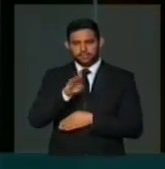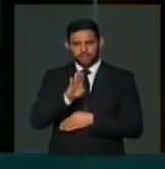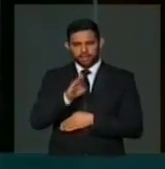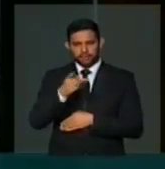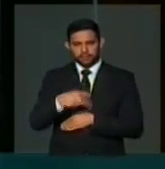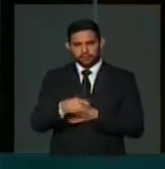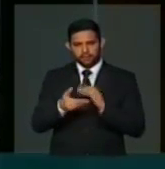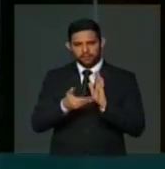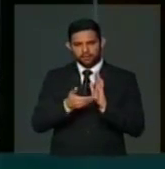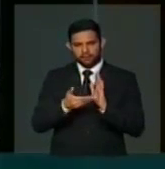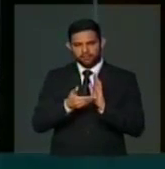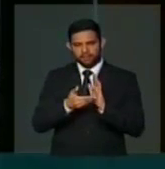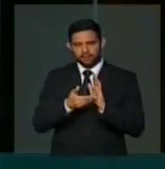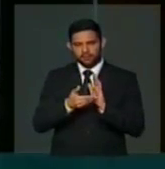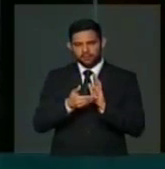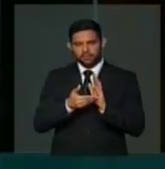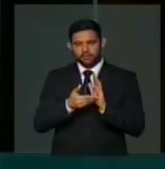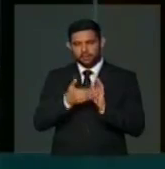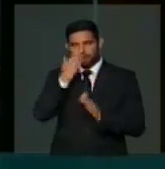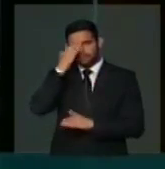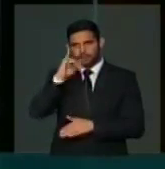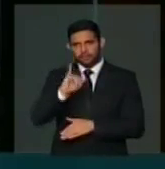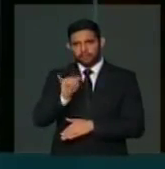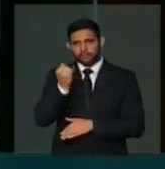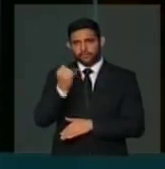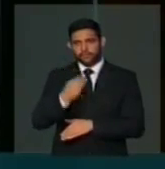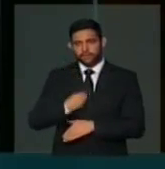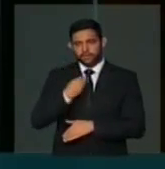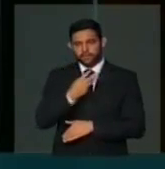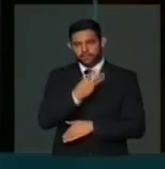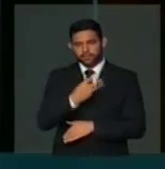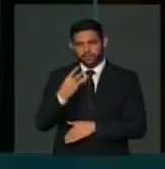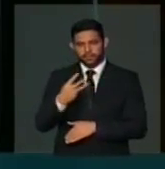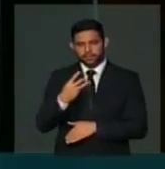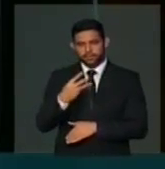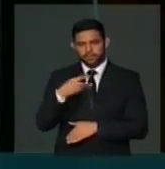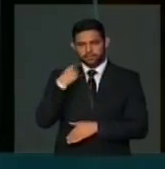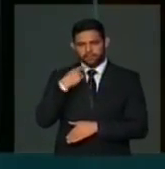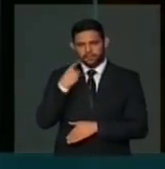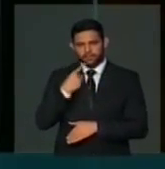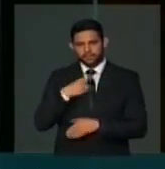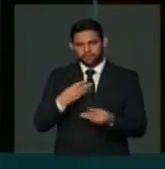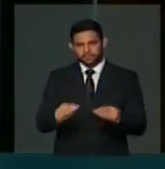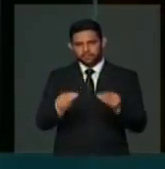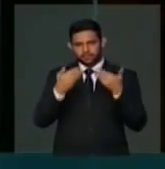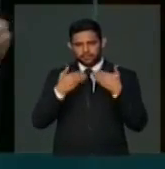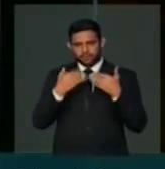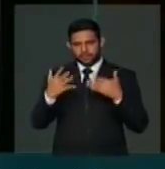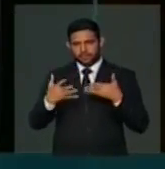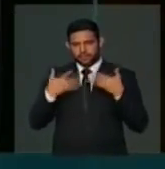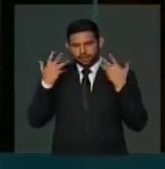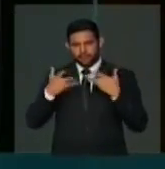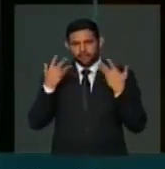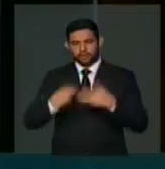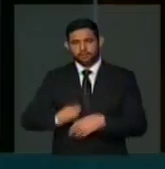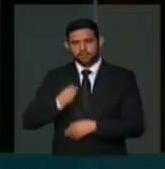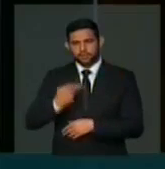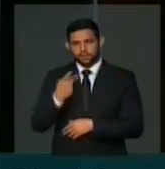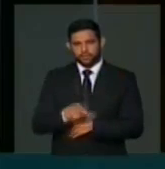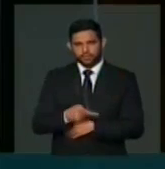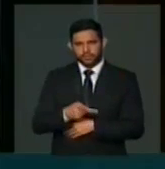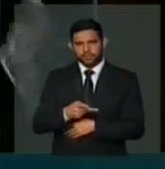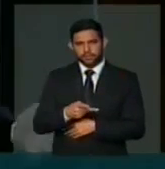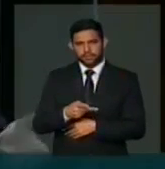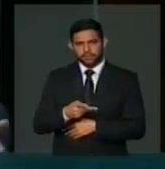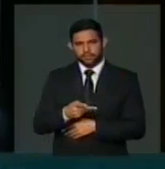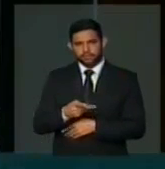Câmara, agradecendo a oportunidade aos 33 parlamentares que me concederam essa honra de poder estar hoje aqui no espaço